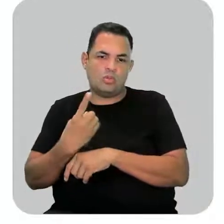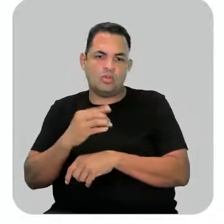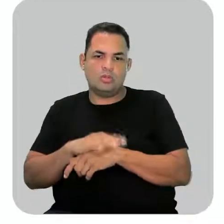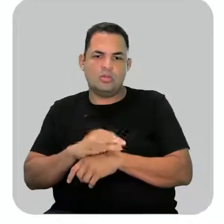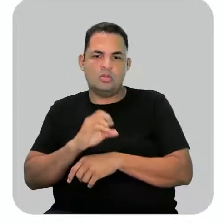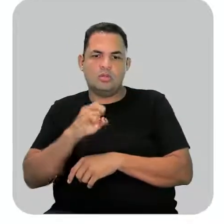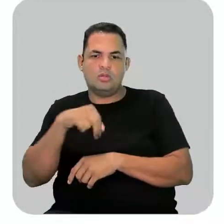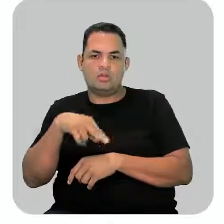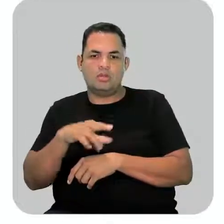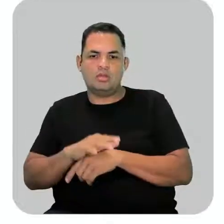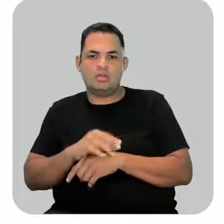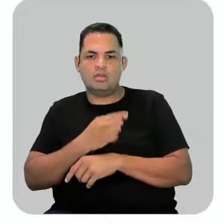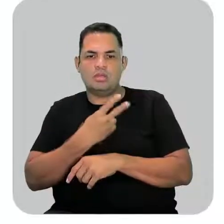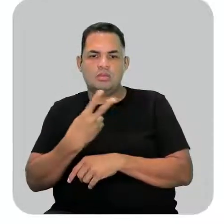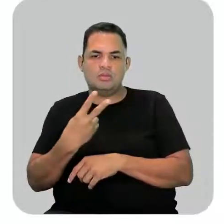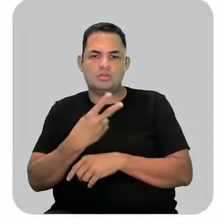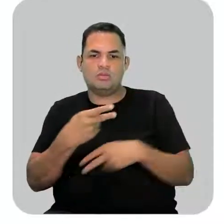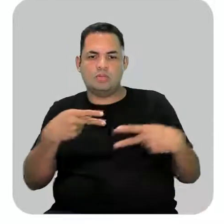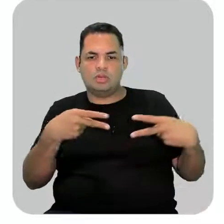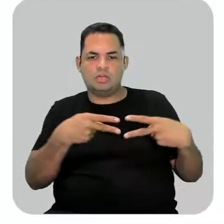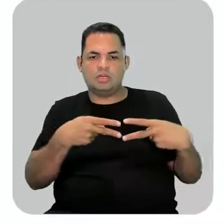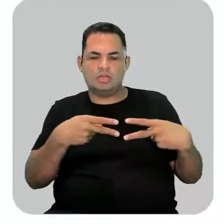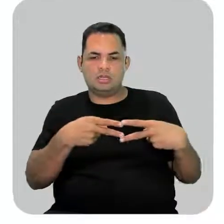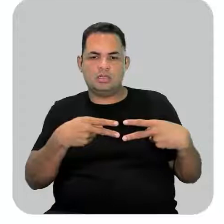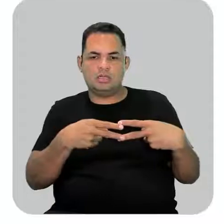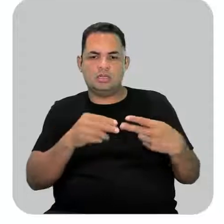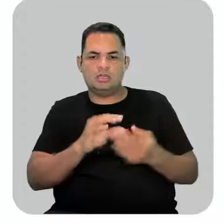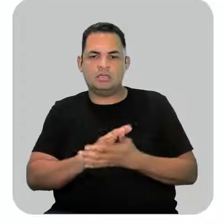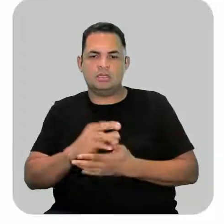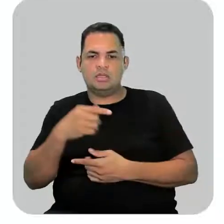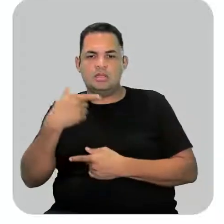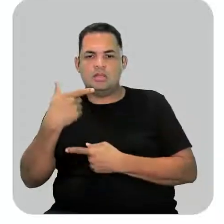uma insaturação do tipo dupla. E esse 2